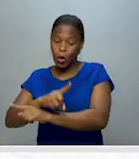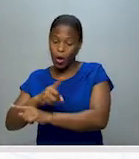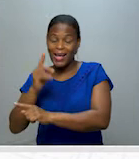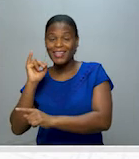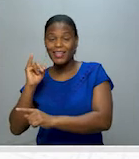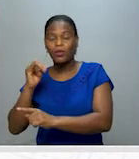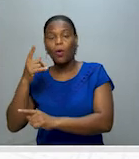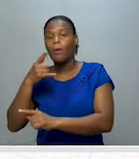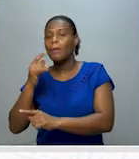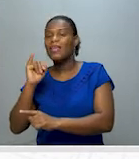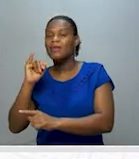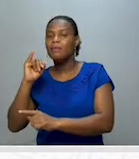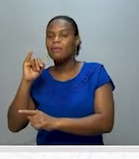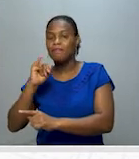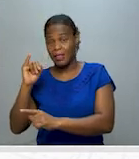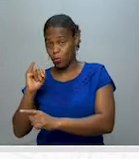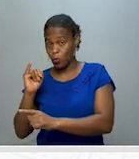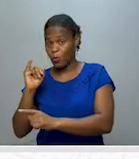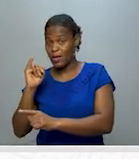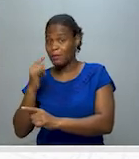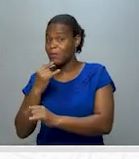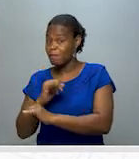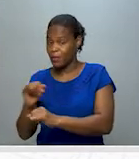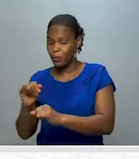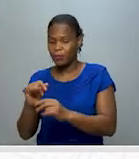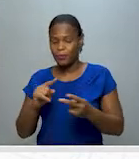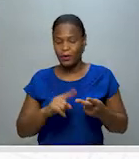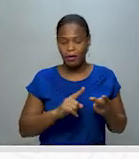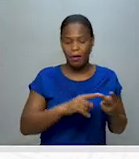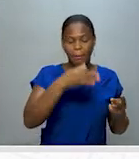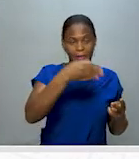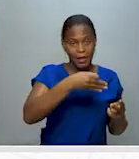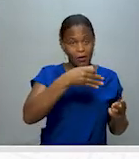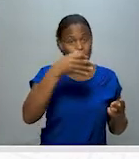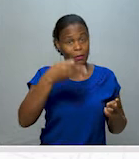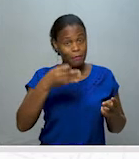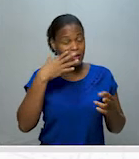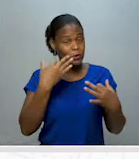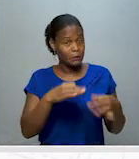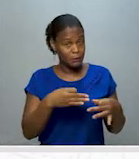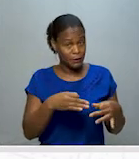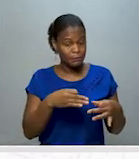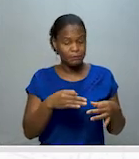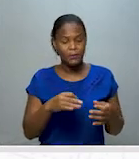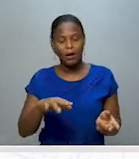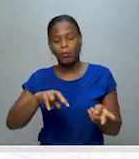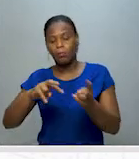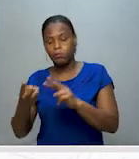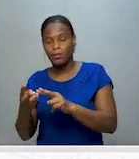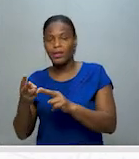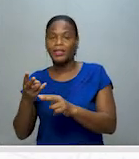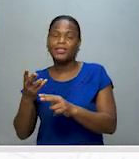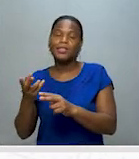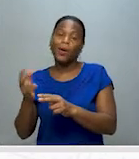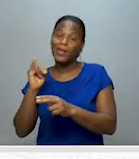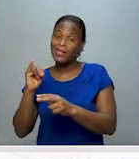como imperfeito do indicativo. Quando no discurso direto você tem pretérito perfeito simples do indicativo, passa para o